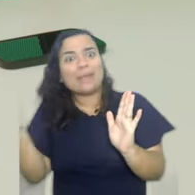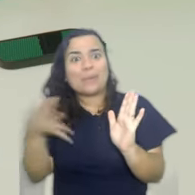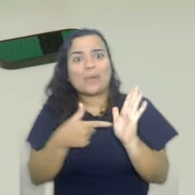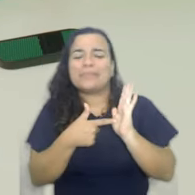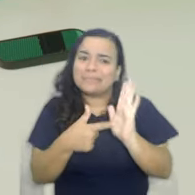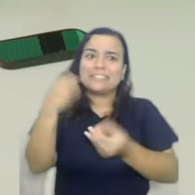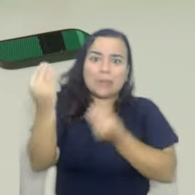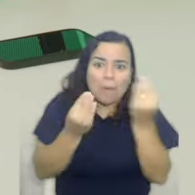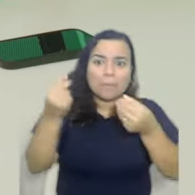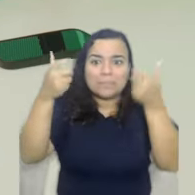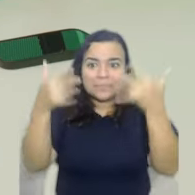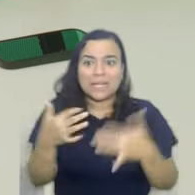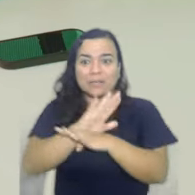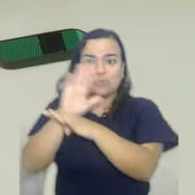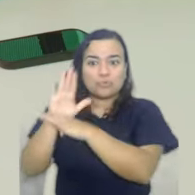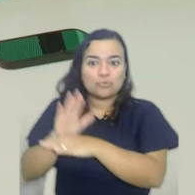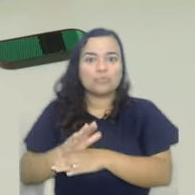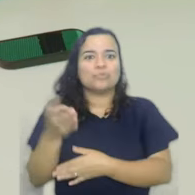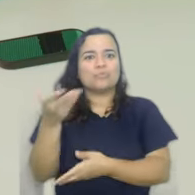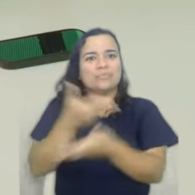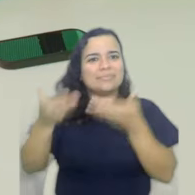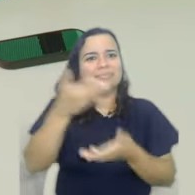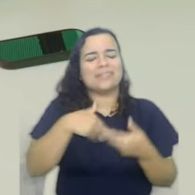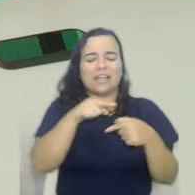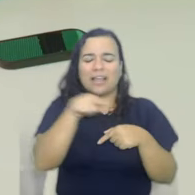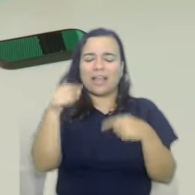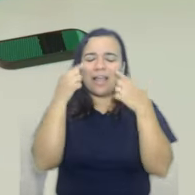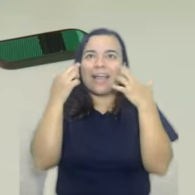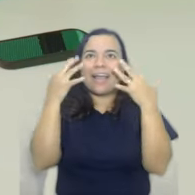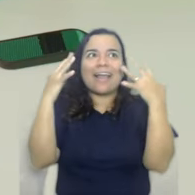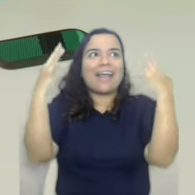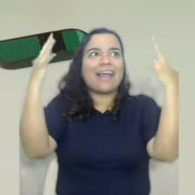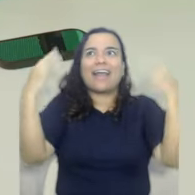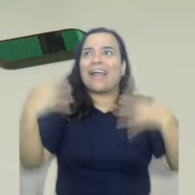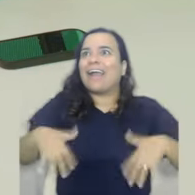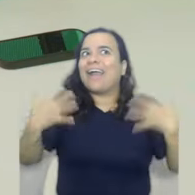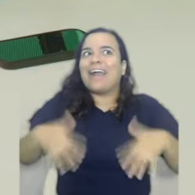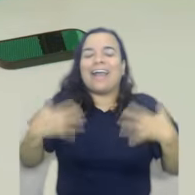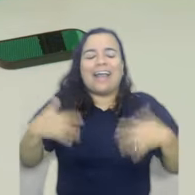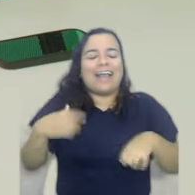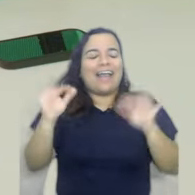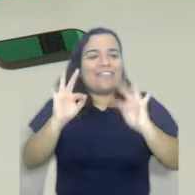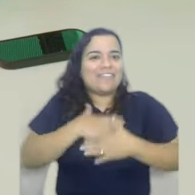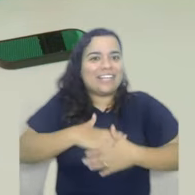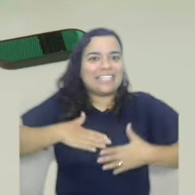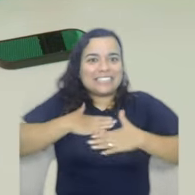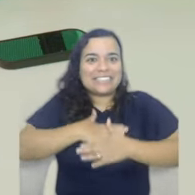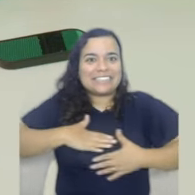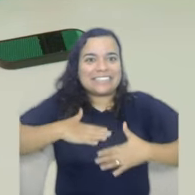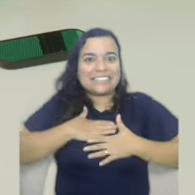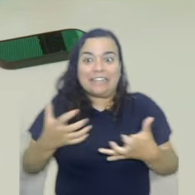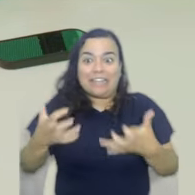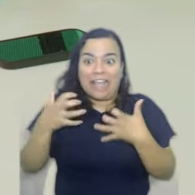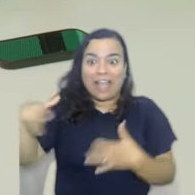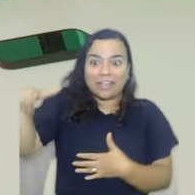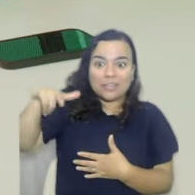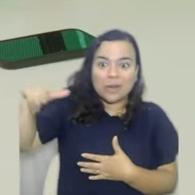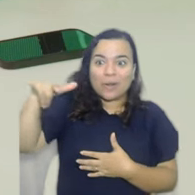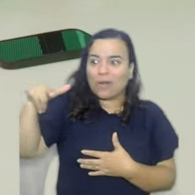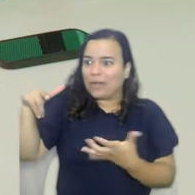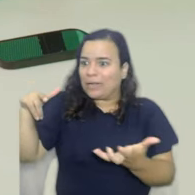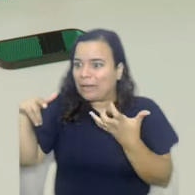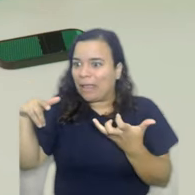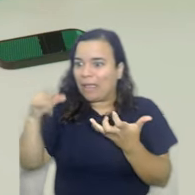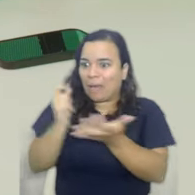aquilo vai poder beneficiar e ver o olhinho ali do do Produtor com com o filho pequeno brilhar querer ver o Drone isso é muito legal